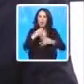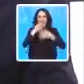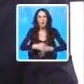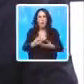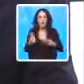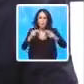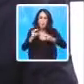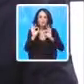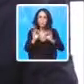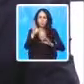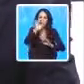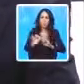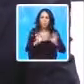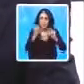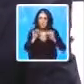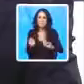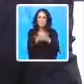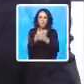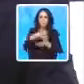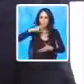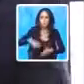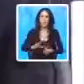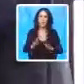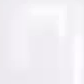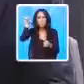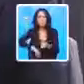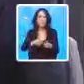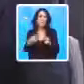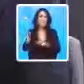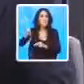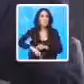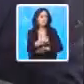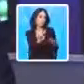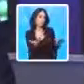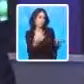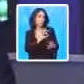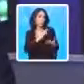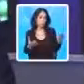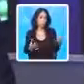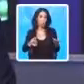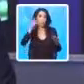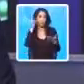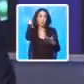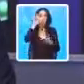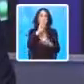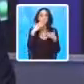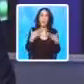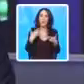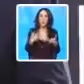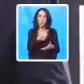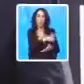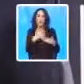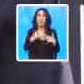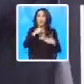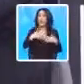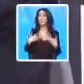credibilidade financeira do Estado e económica do país. Essa é a questão mais importante. E o Dr. Francisco Louçã agora pode estar numa situação